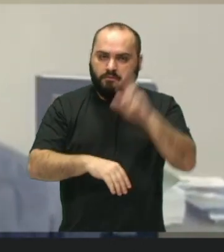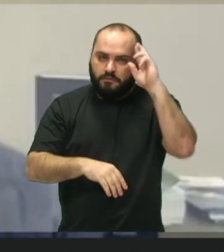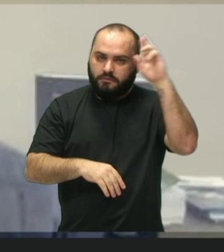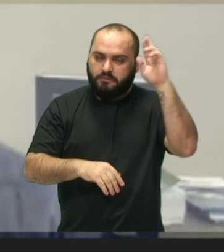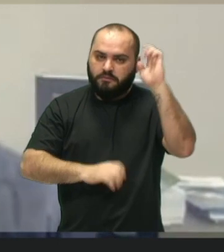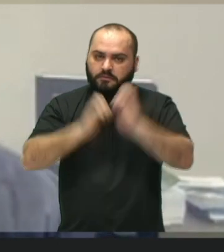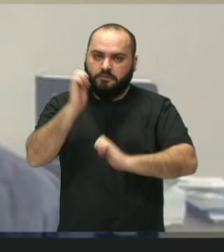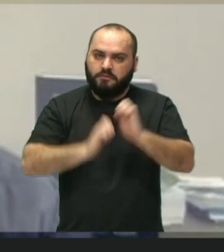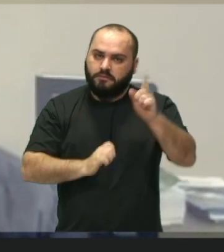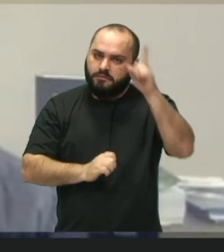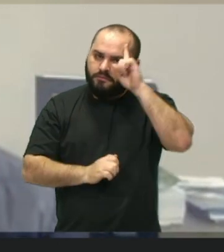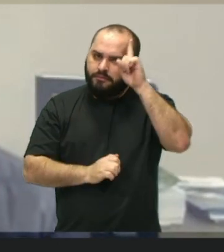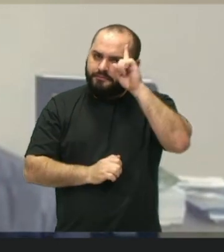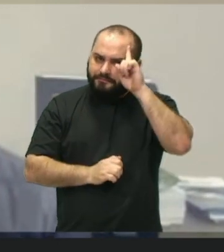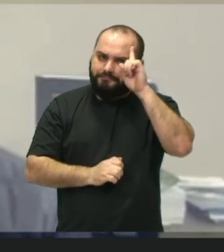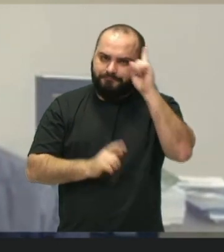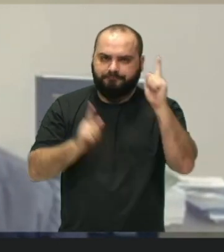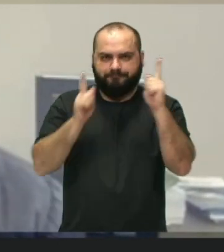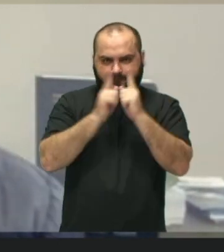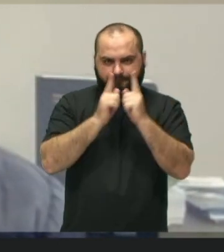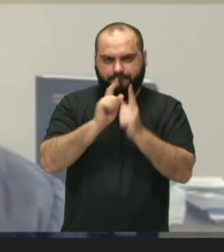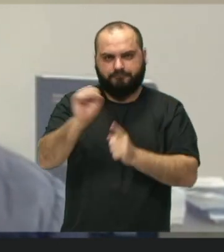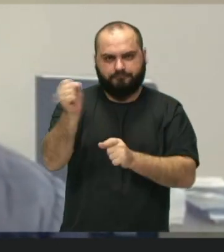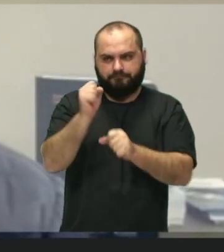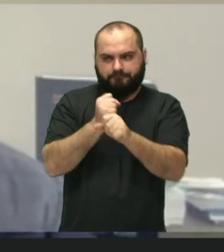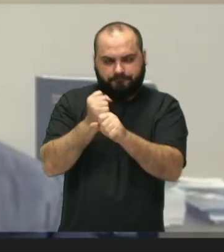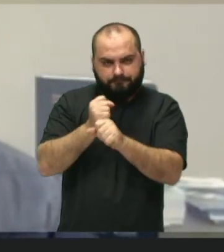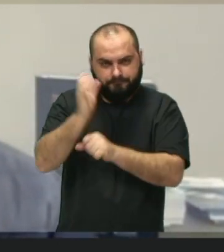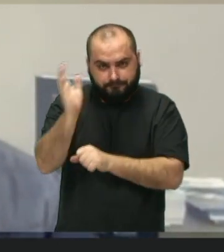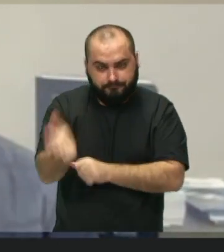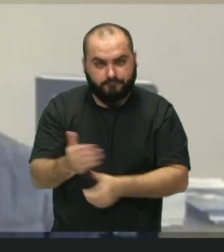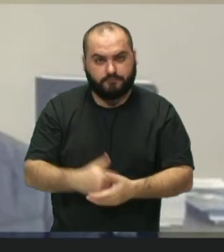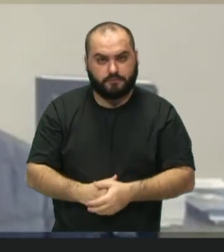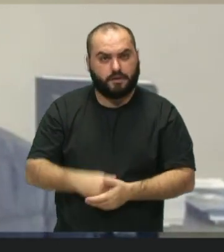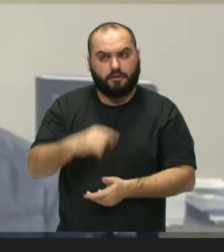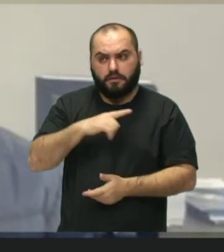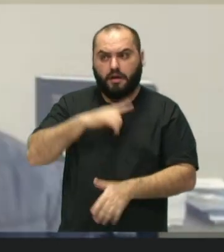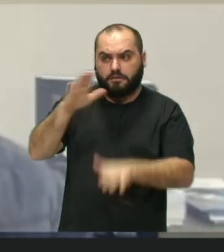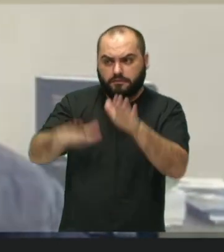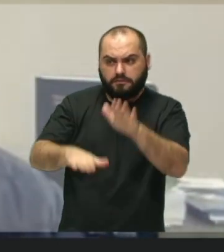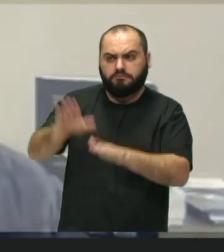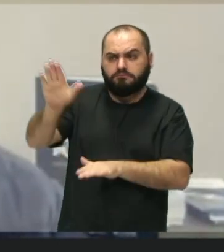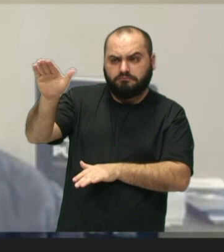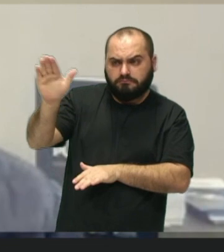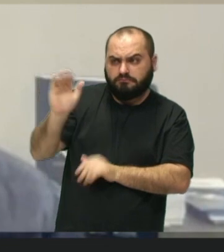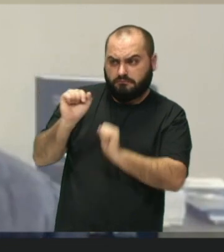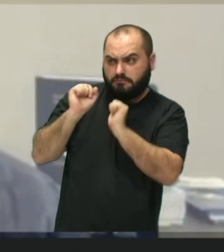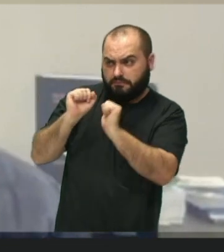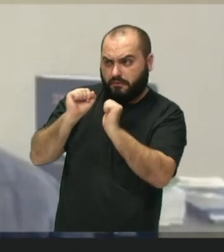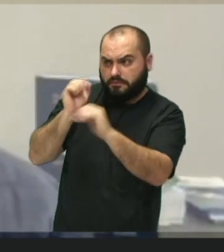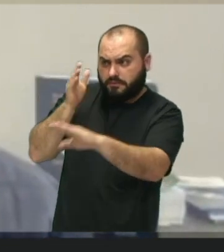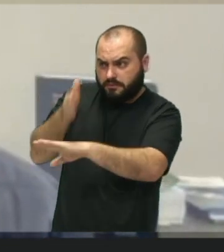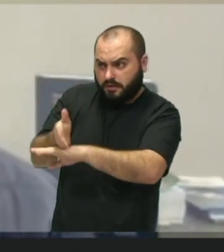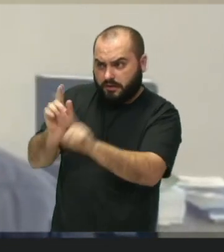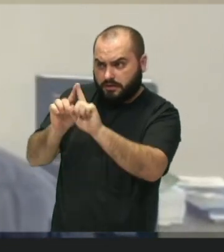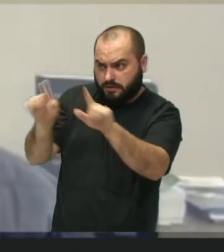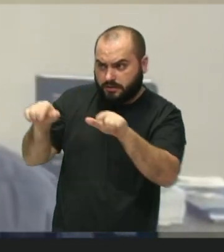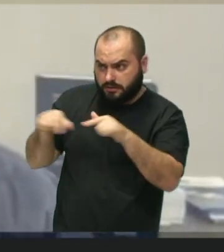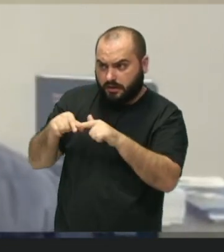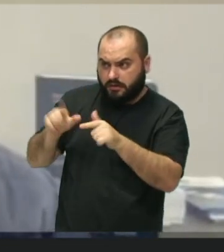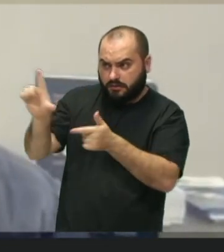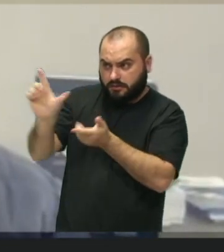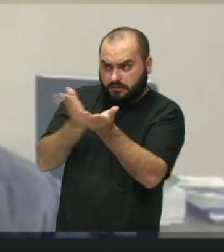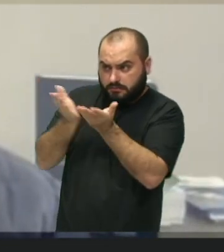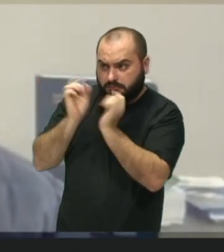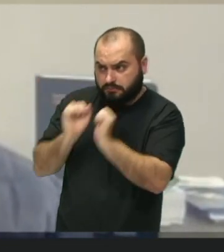18 anos eu atendo empresários que querem vender para o governo, e eu ouço até assim, Samuel, mas será que eu posso entrar numa sala de licitação?